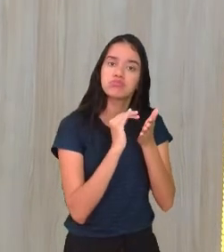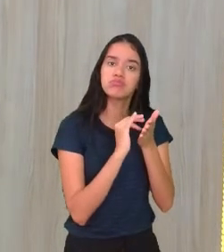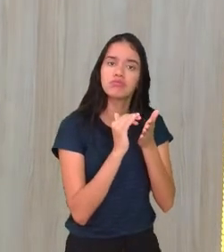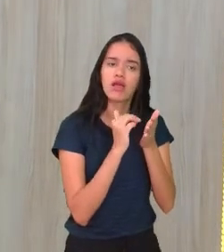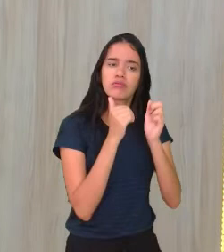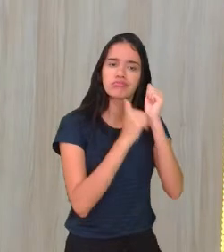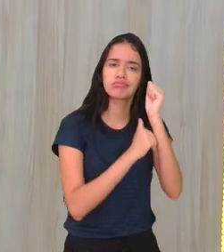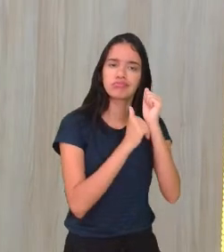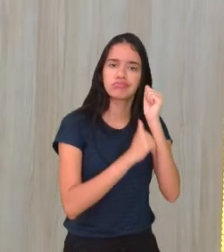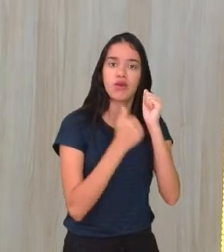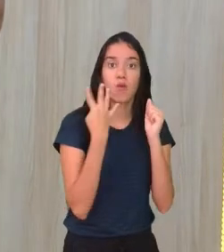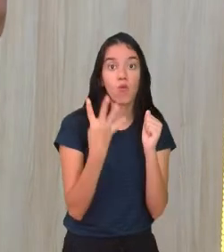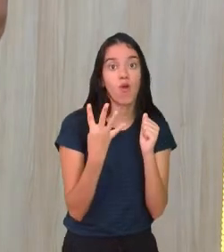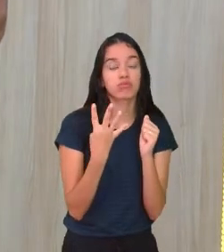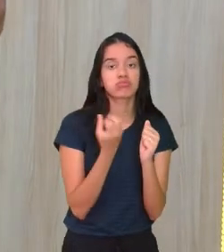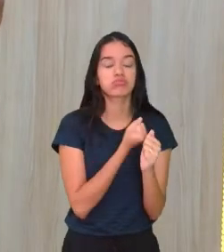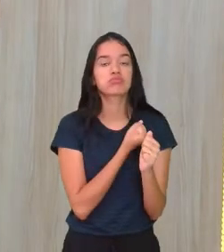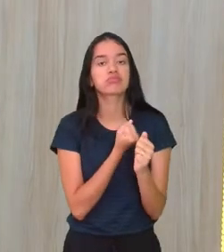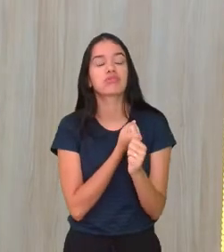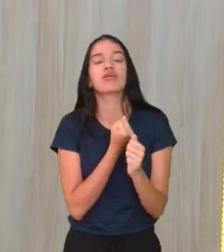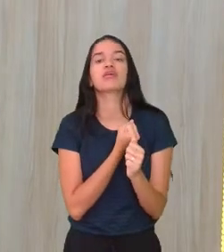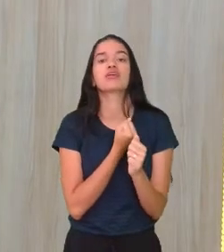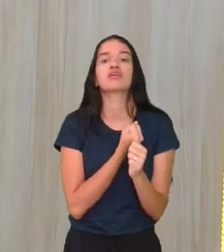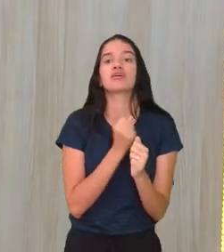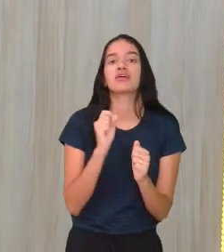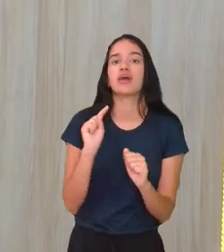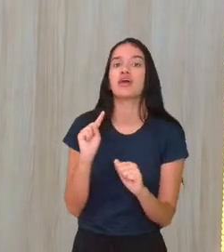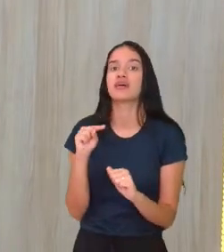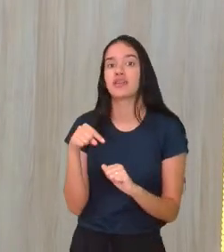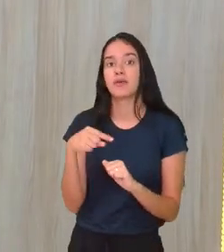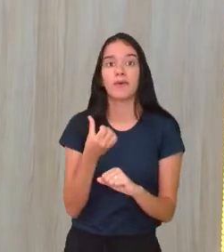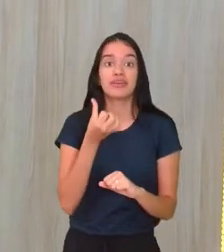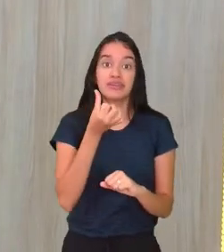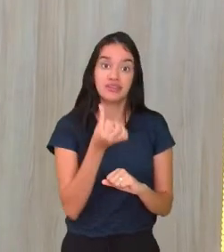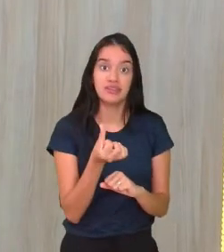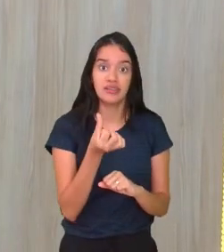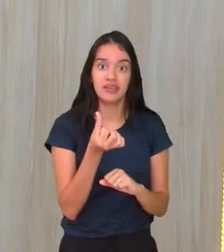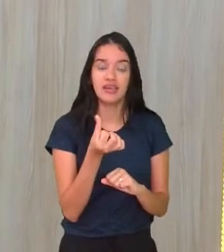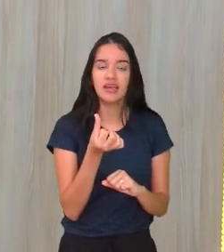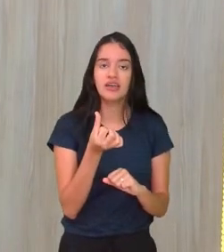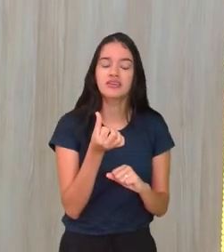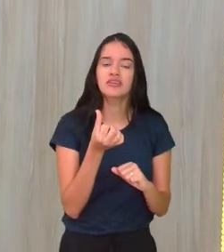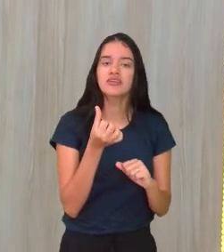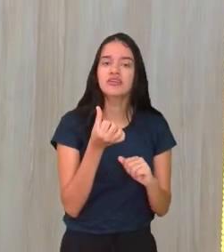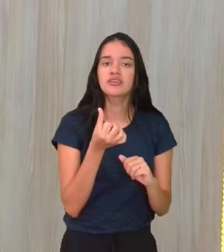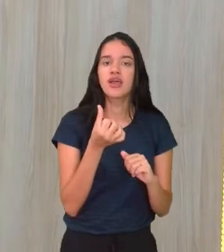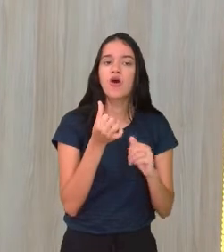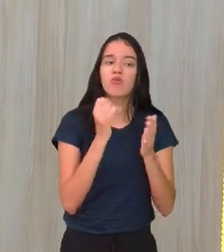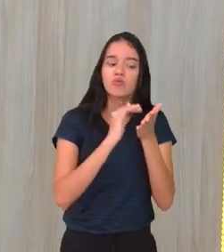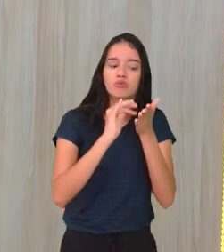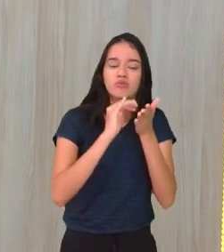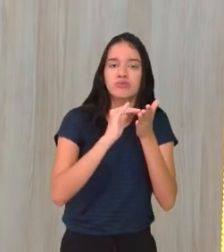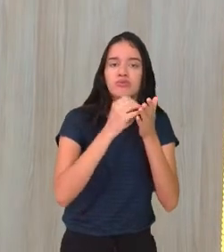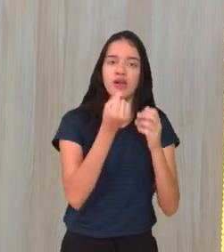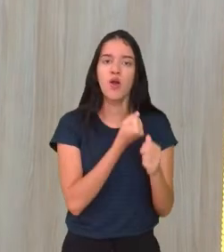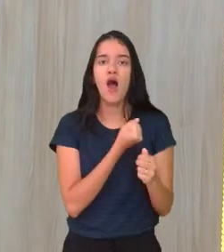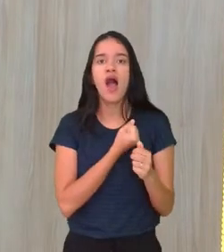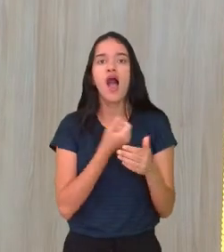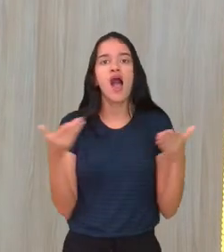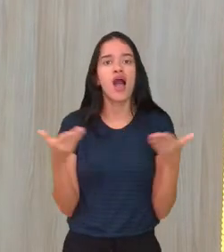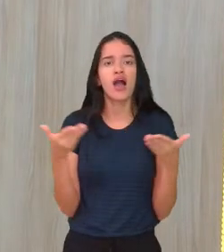aumentaram a senha do celular, para você desbloquear, né, para 6 dígitos. Agora, eles já deixaram à